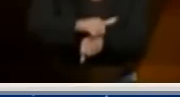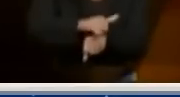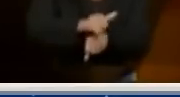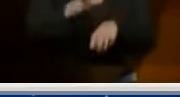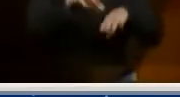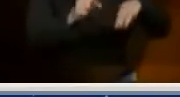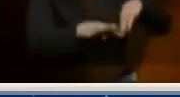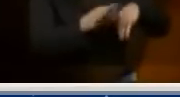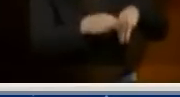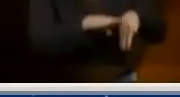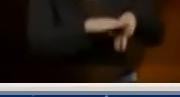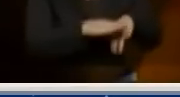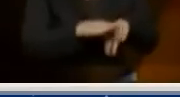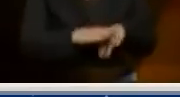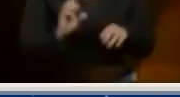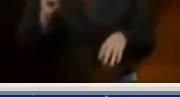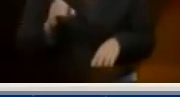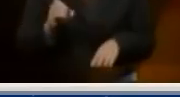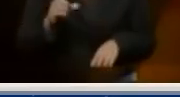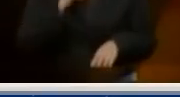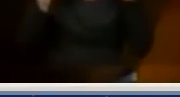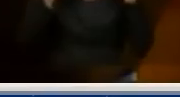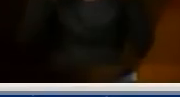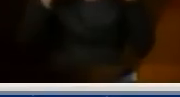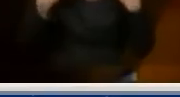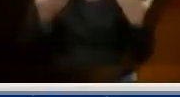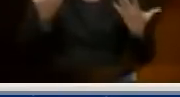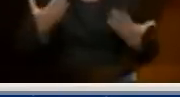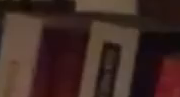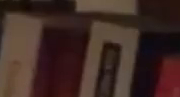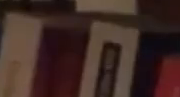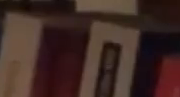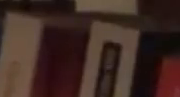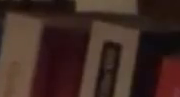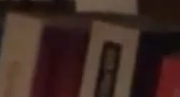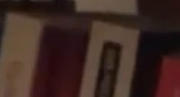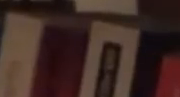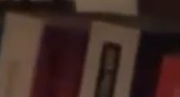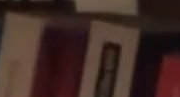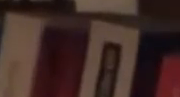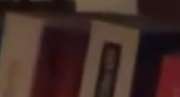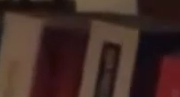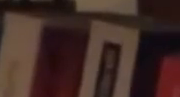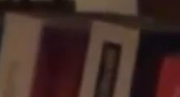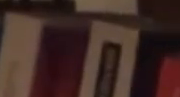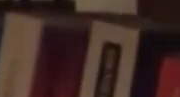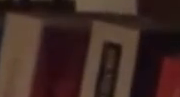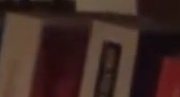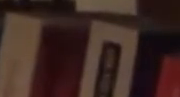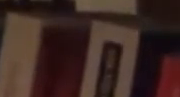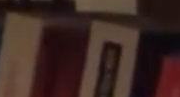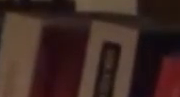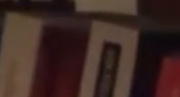este esta diligência esta ação este processo é contra empresários na dirigido com mão de ferro